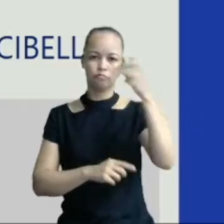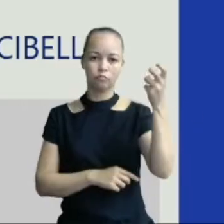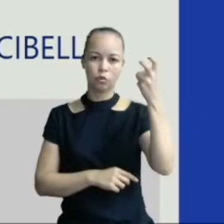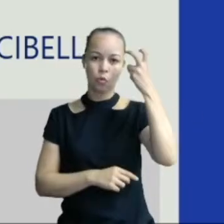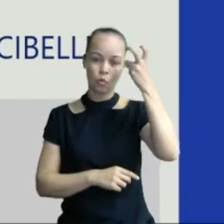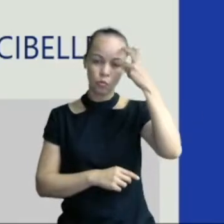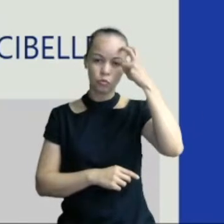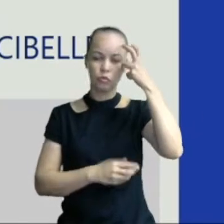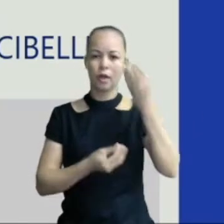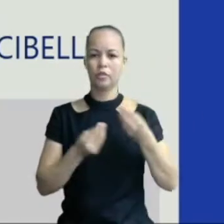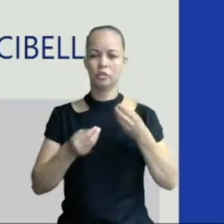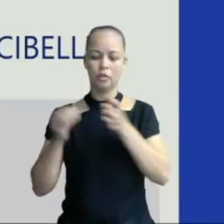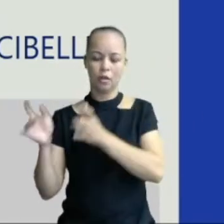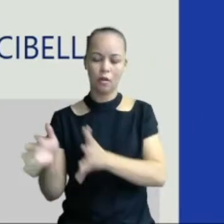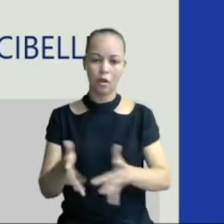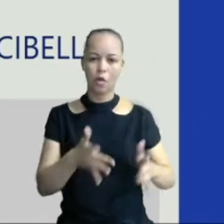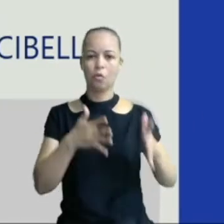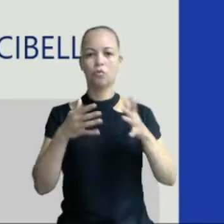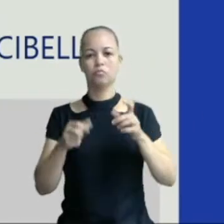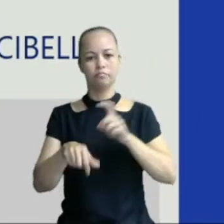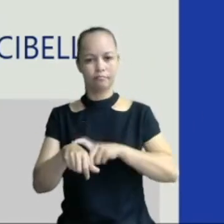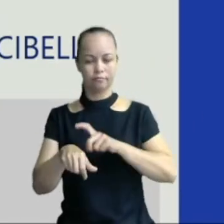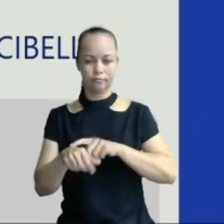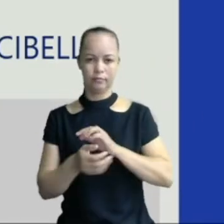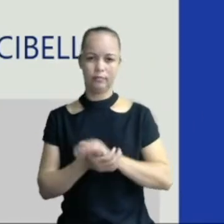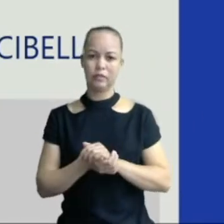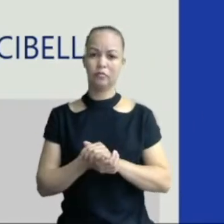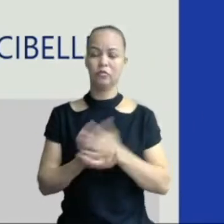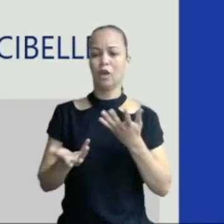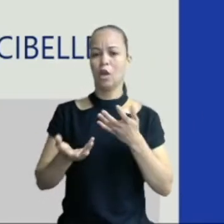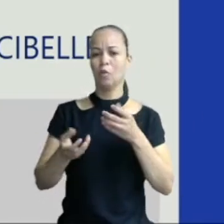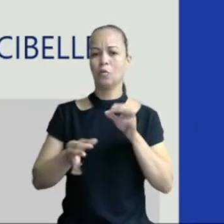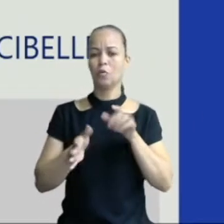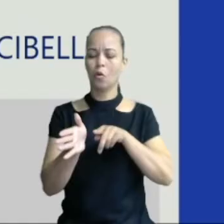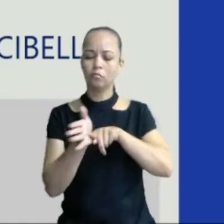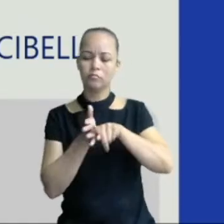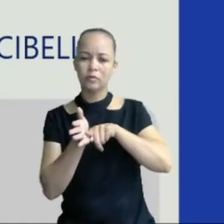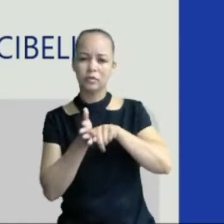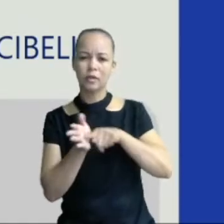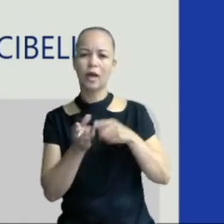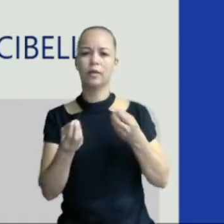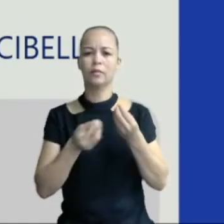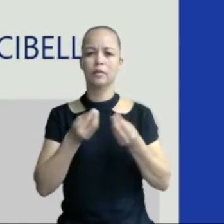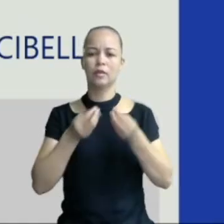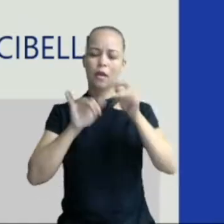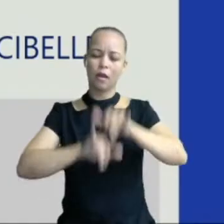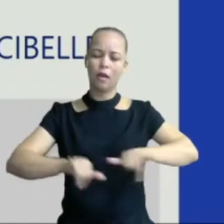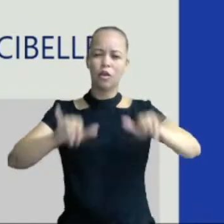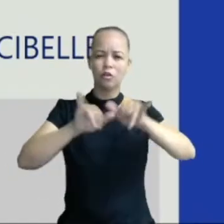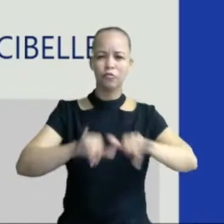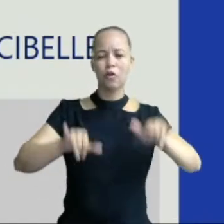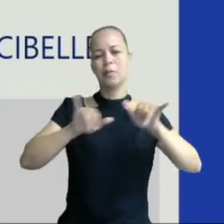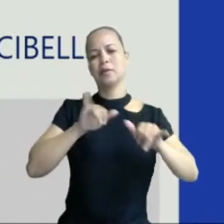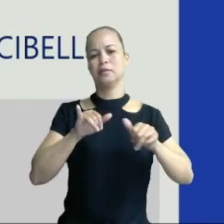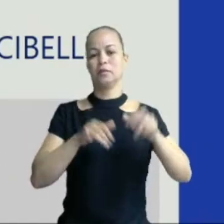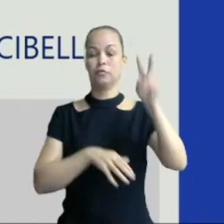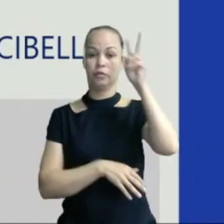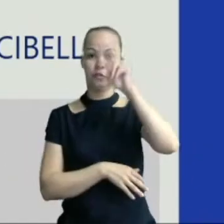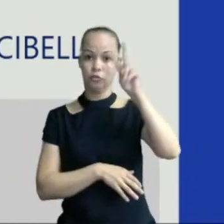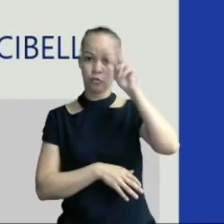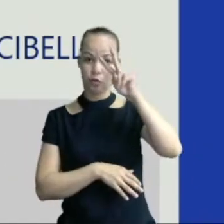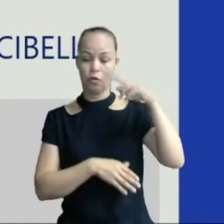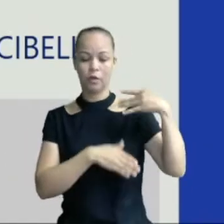ocorreram ao longo do tempo. Vamos localizar, interpretar e analisar algumas informações históricas